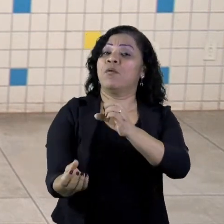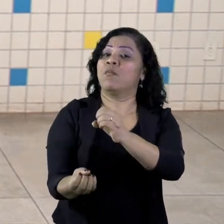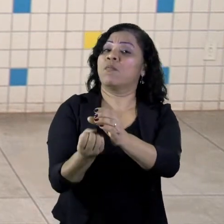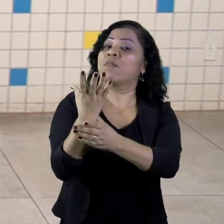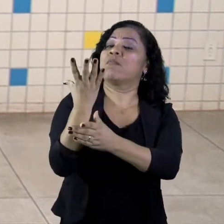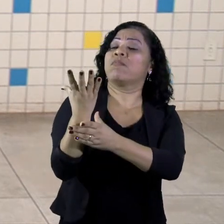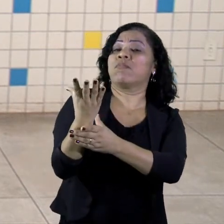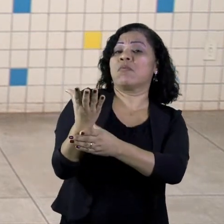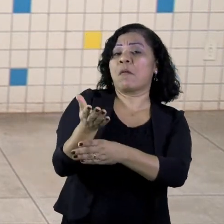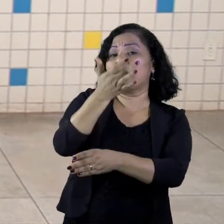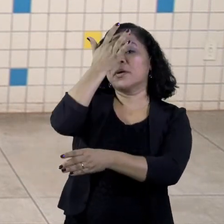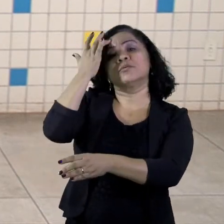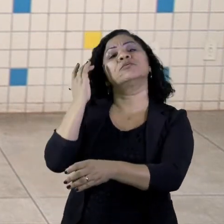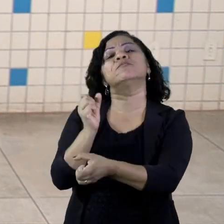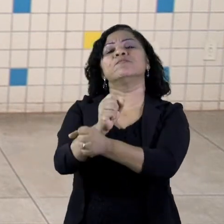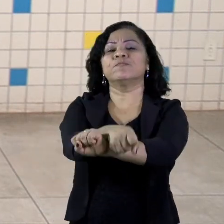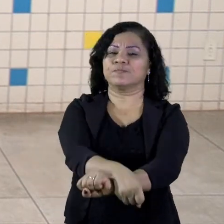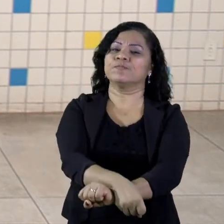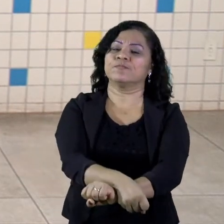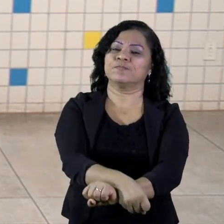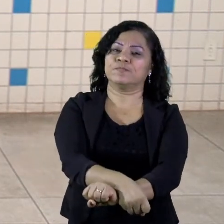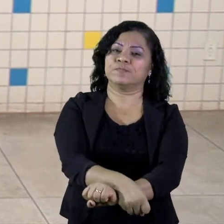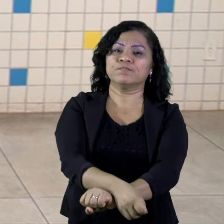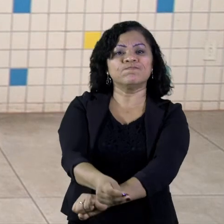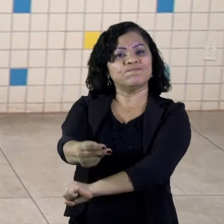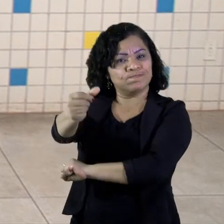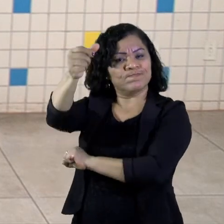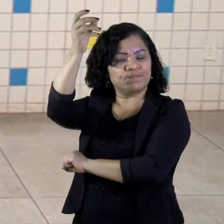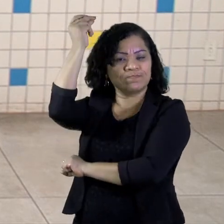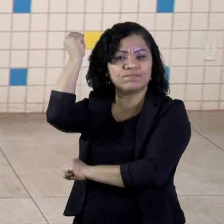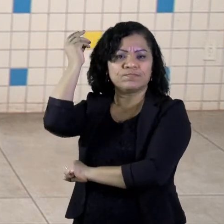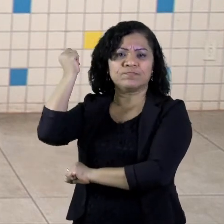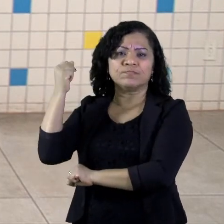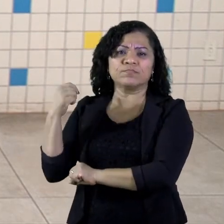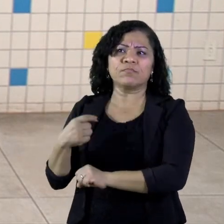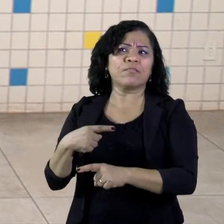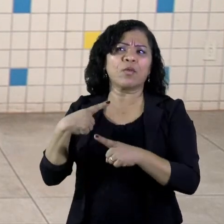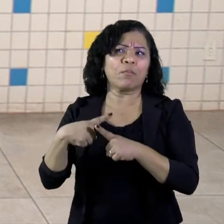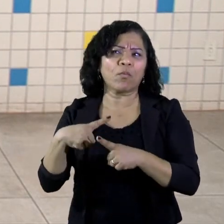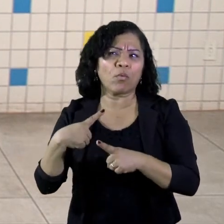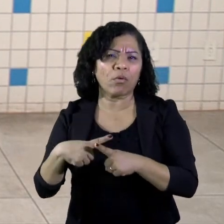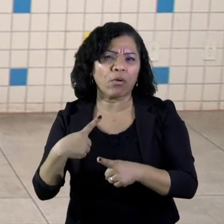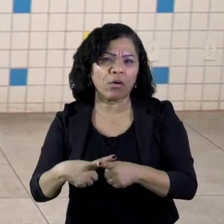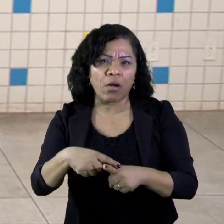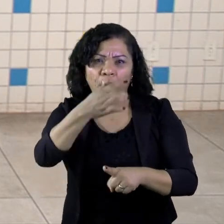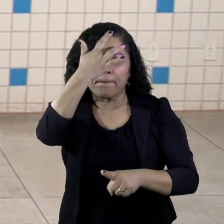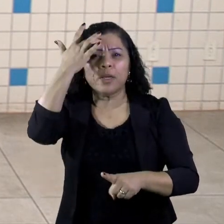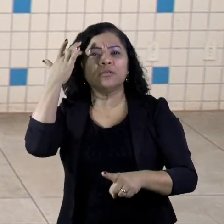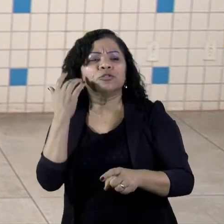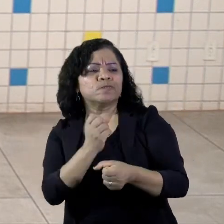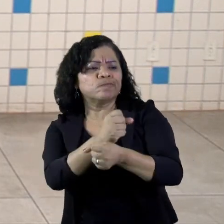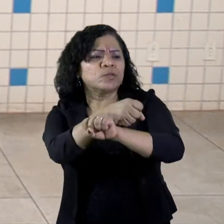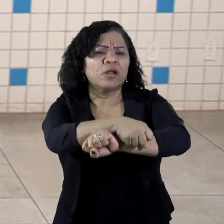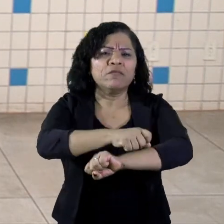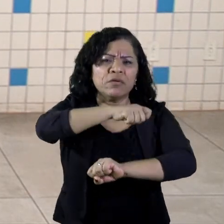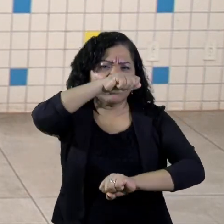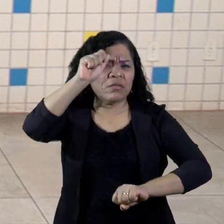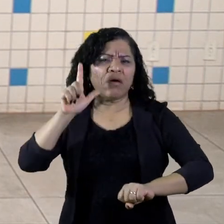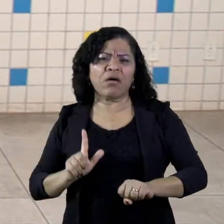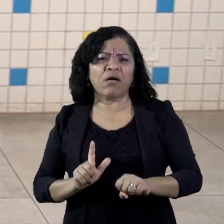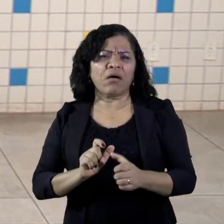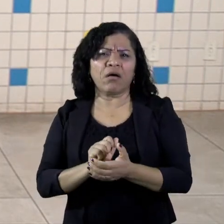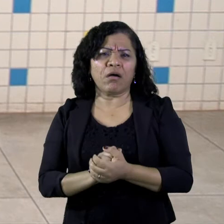pessoas na condição de escravidão. Naquela época, por que uma pessoa era escravizada na África? Nós já